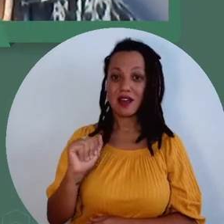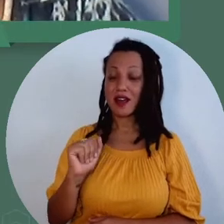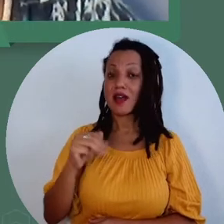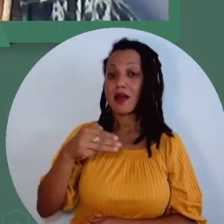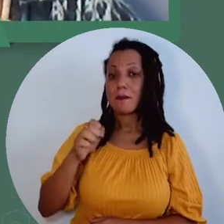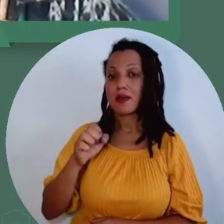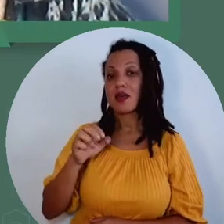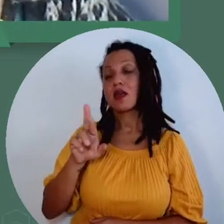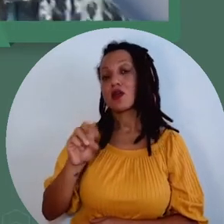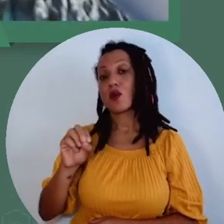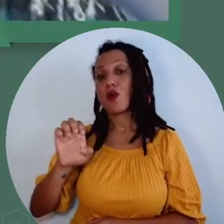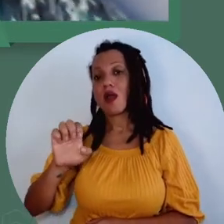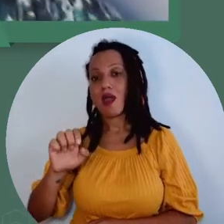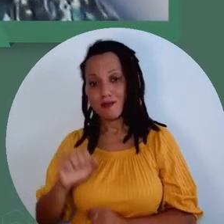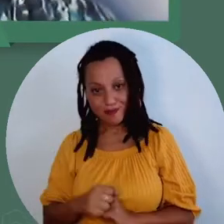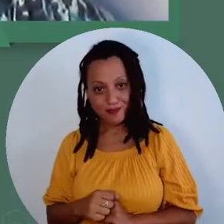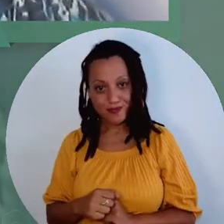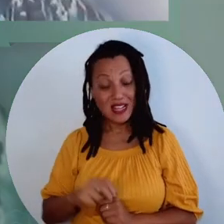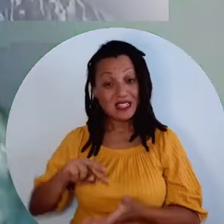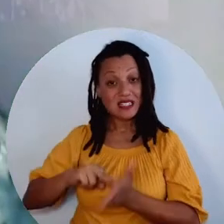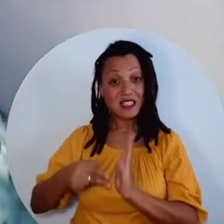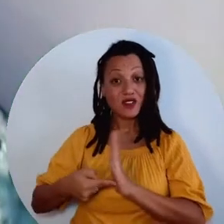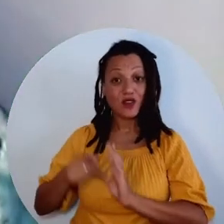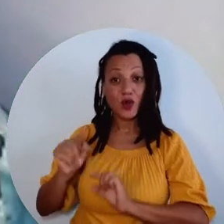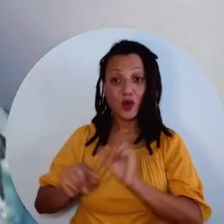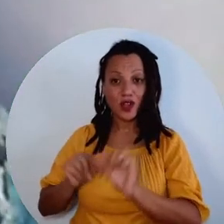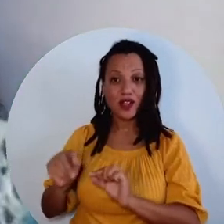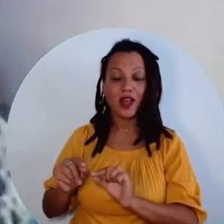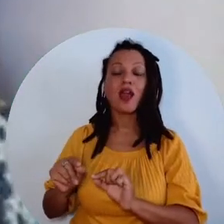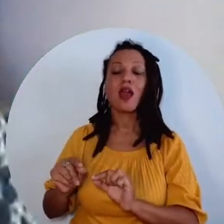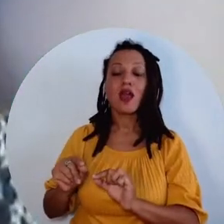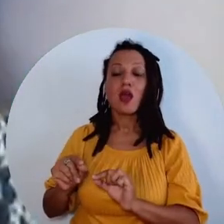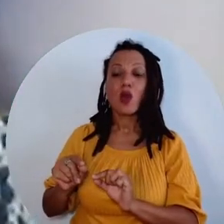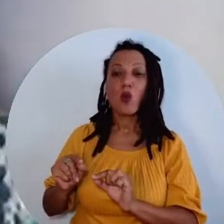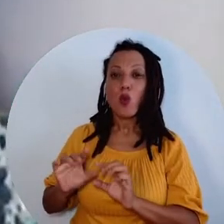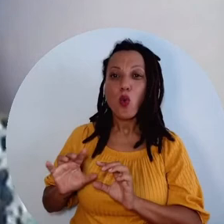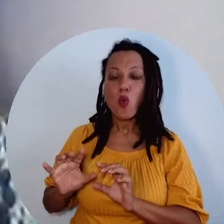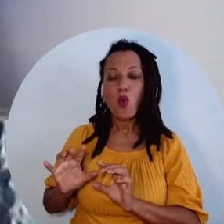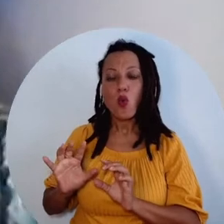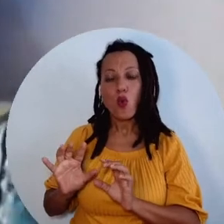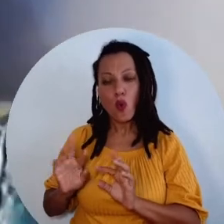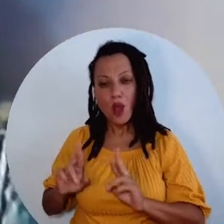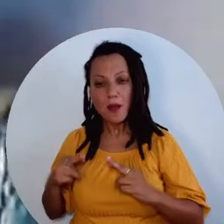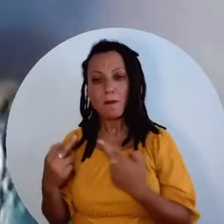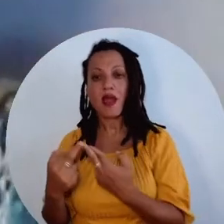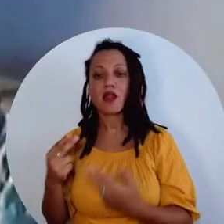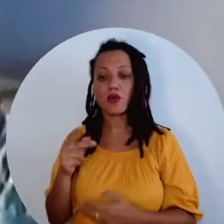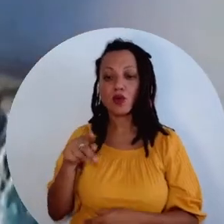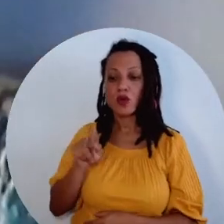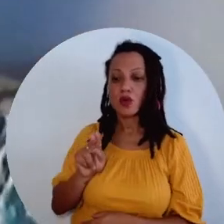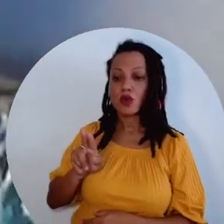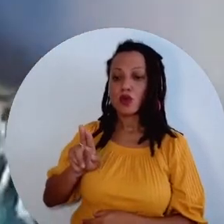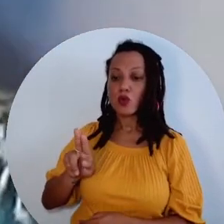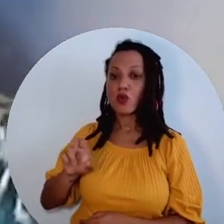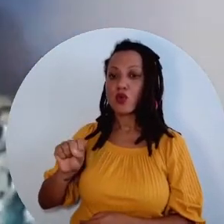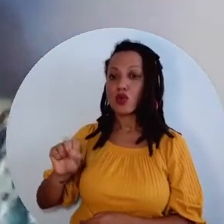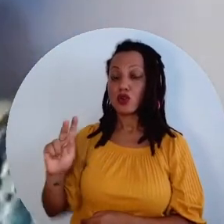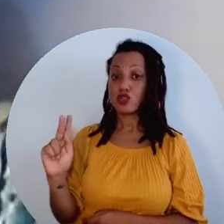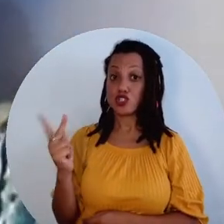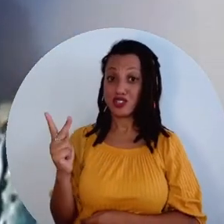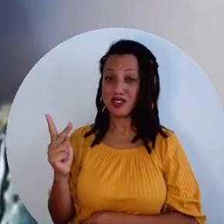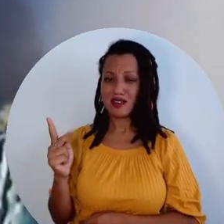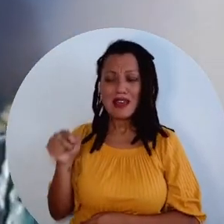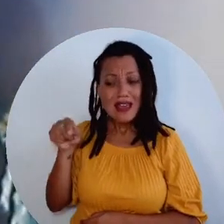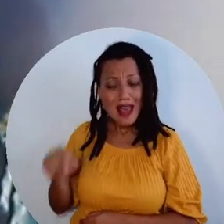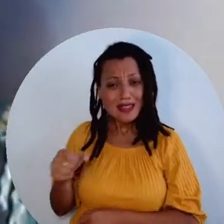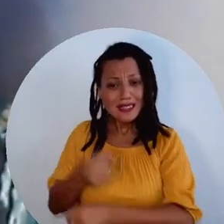de Meroé, né, que vai ser a capital do Império do Kush, e a gente está falando de um período de